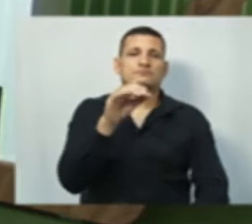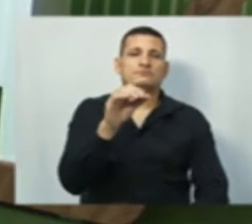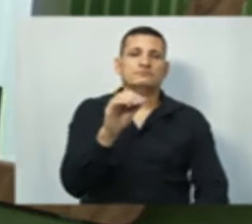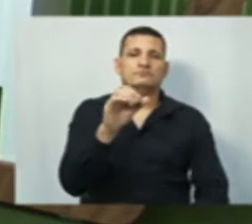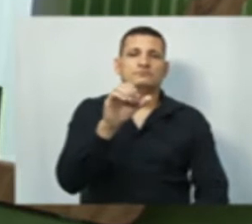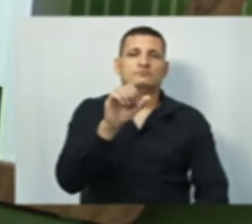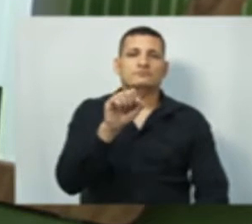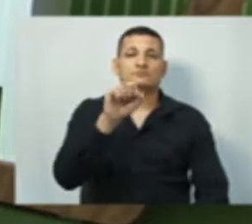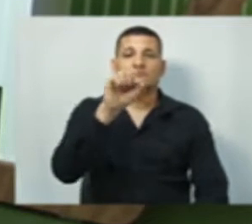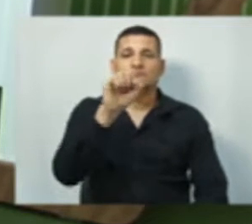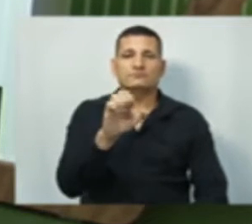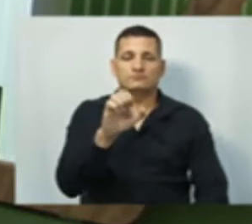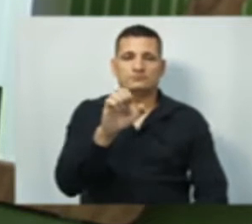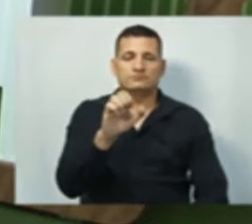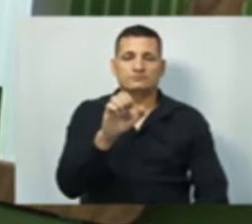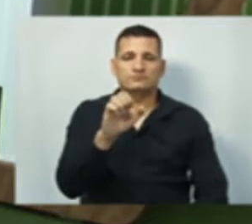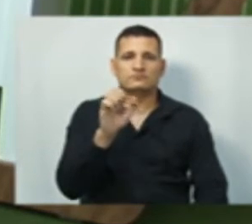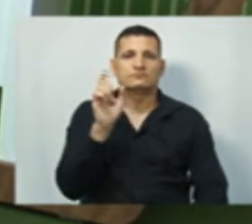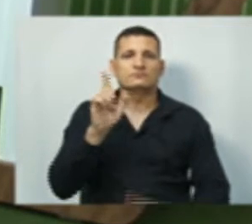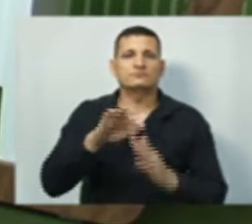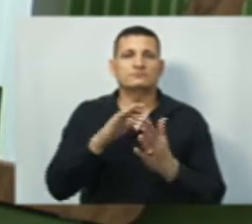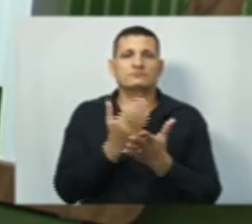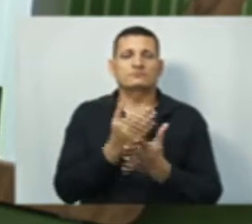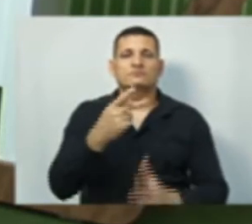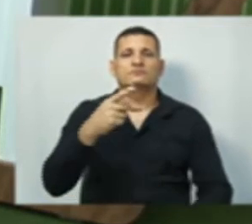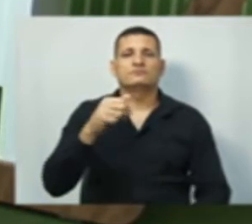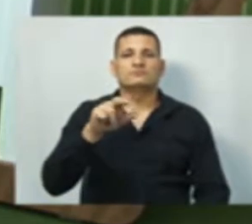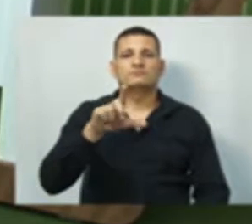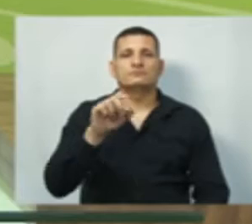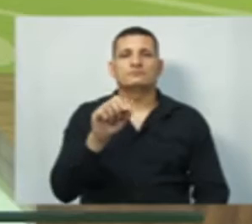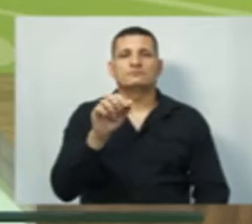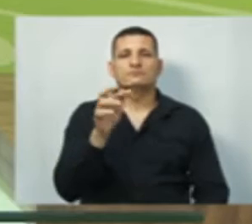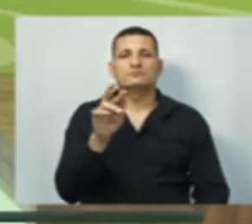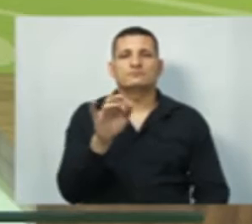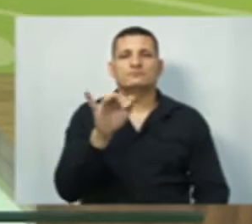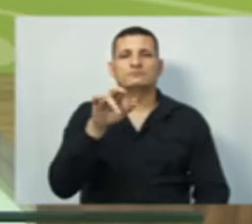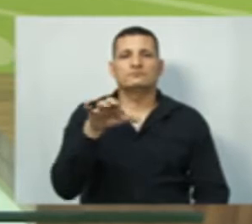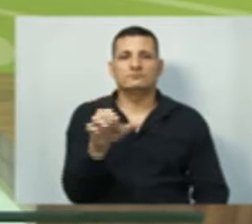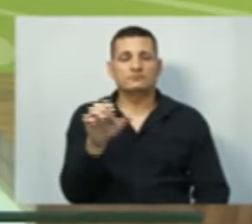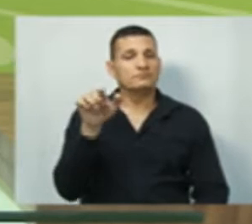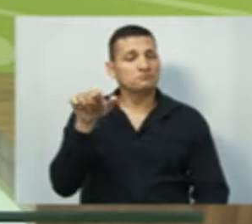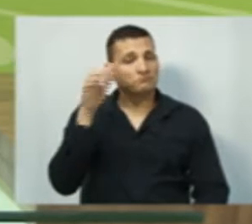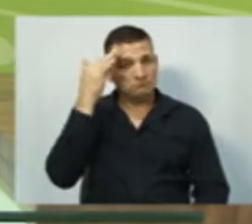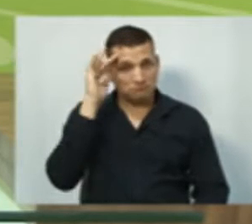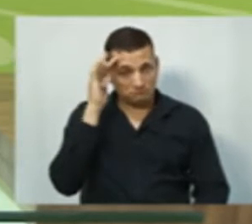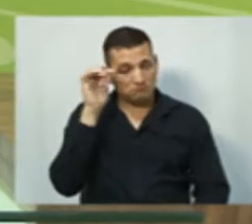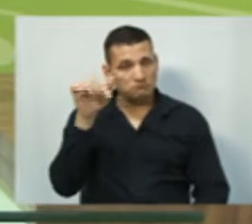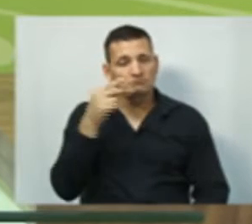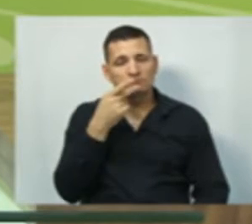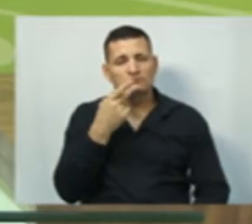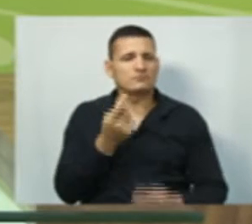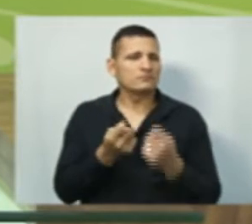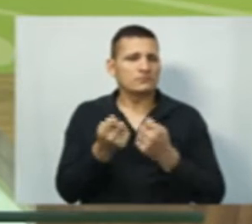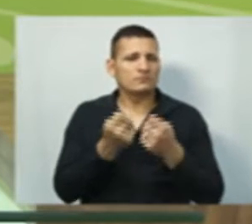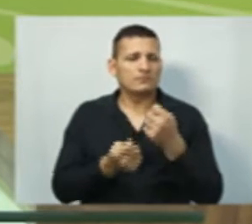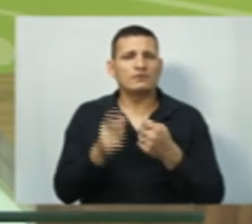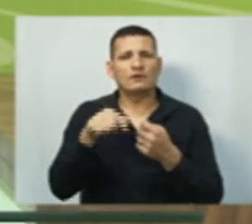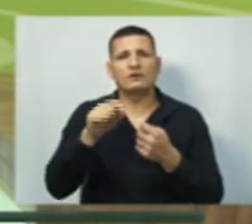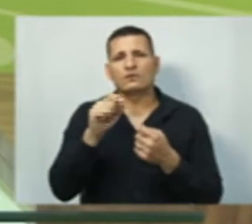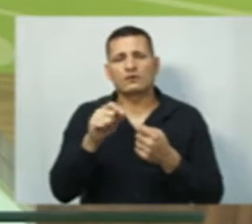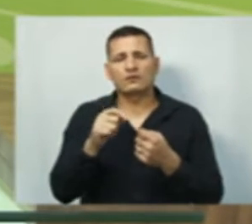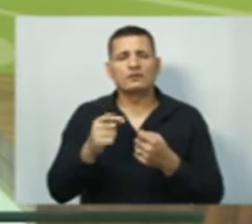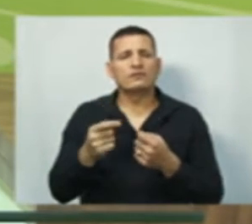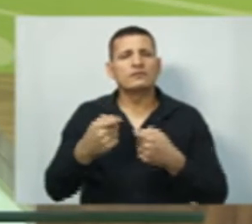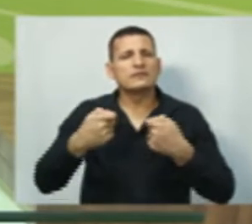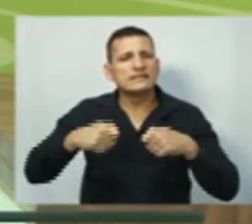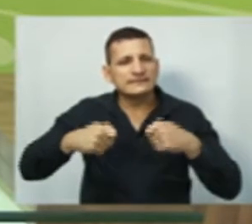da escola Paulo Freire, que diz que entende que a economia é atender suas